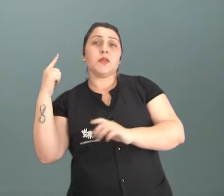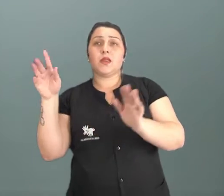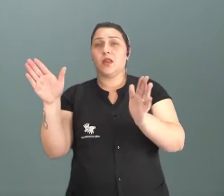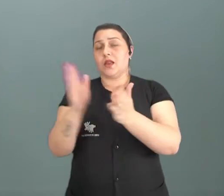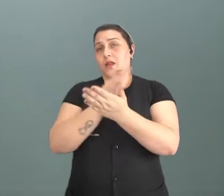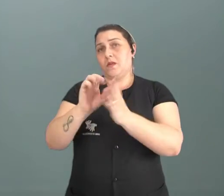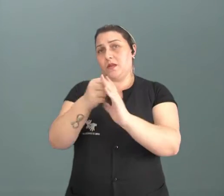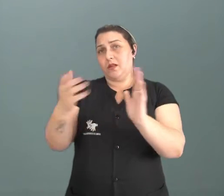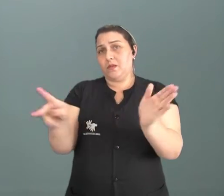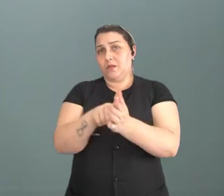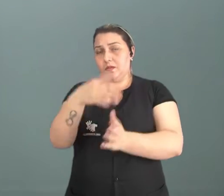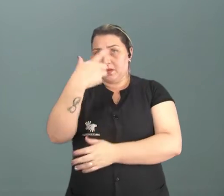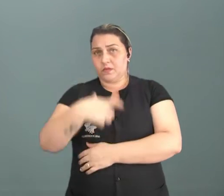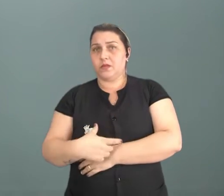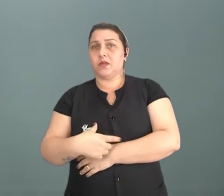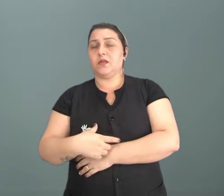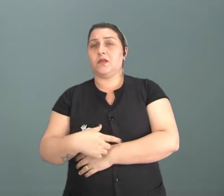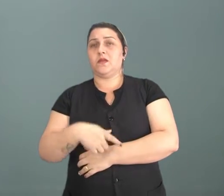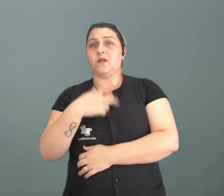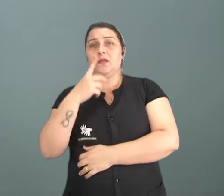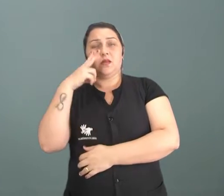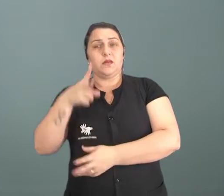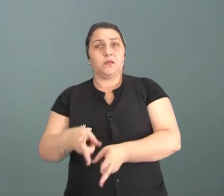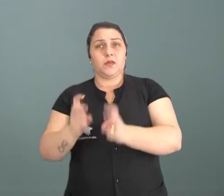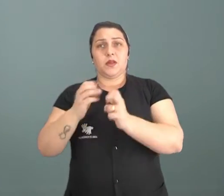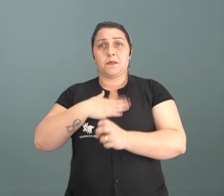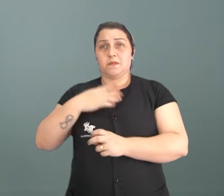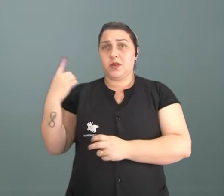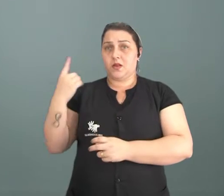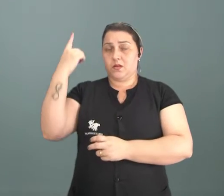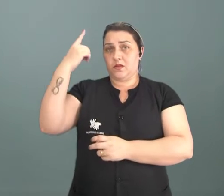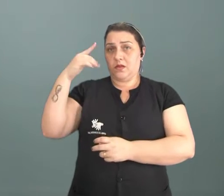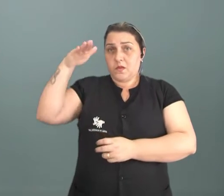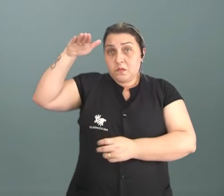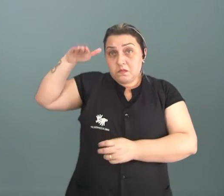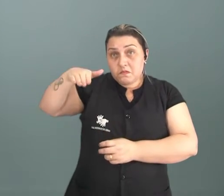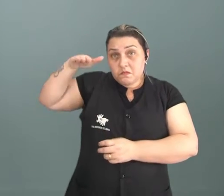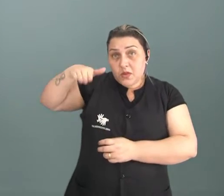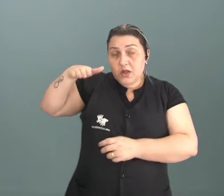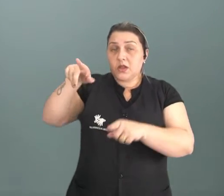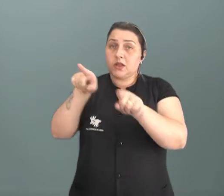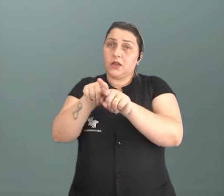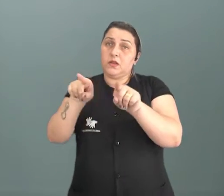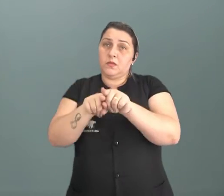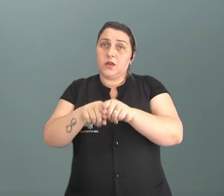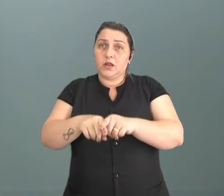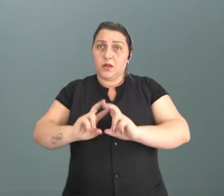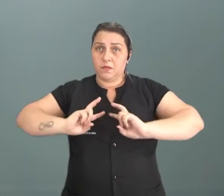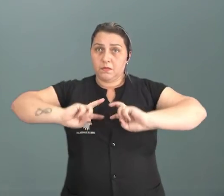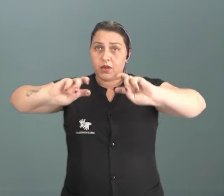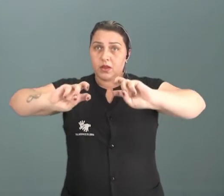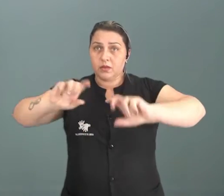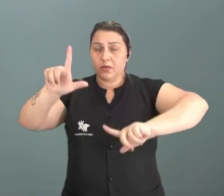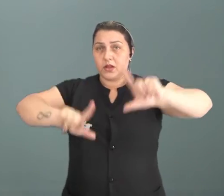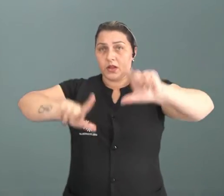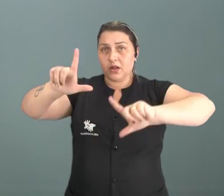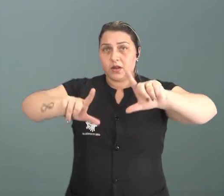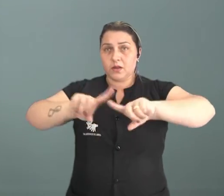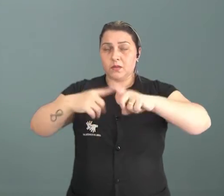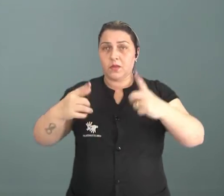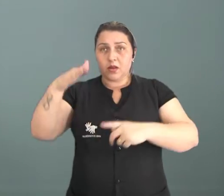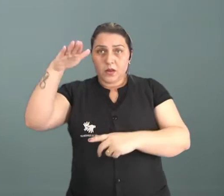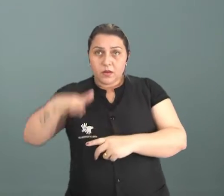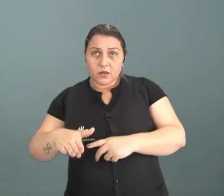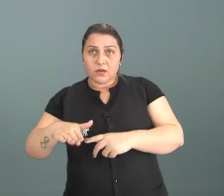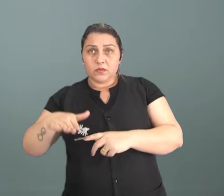algumas características minhas. Como eu falei, não sei se dá para você perceber a minha altura. Você pode dizer que eu sou baixa também. Não sei se dá para você perceber na televisão, mas eu sou uma